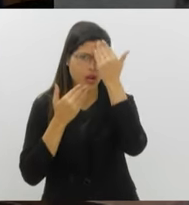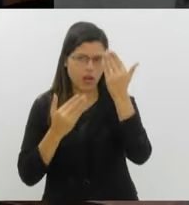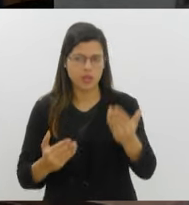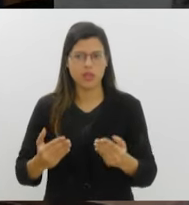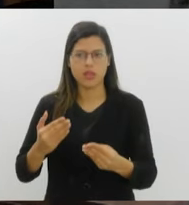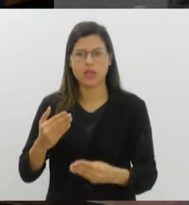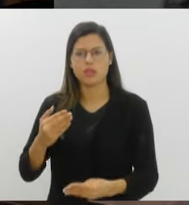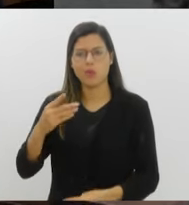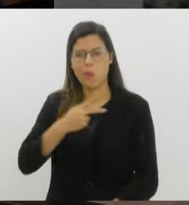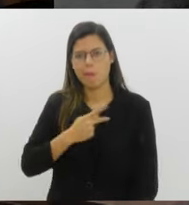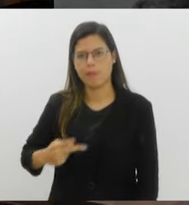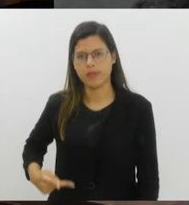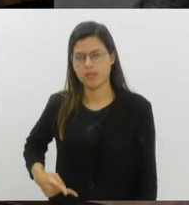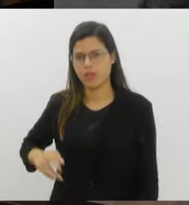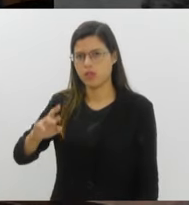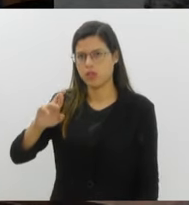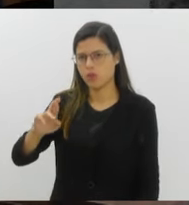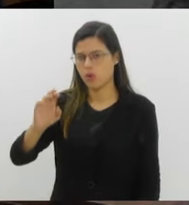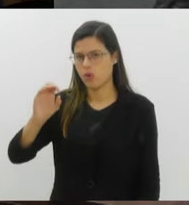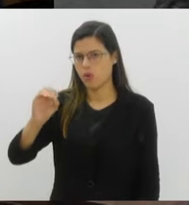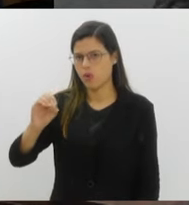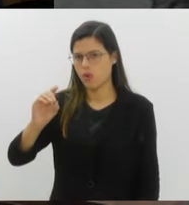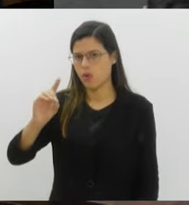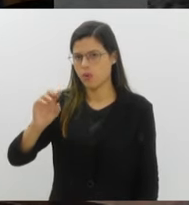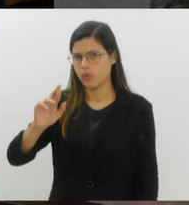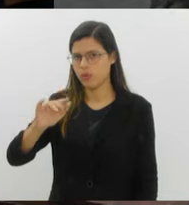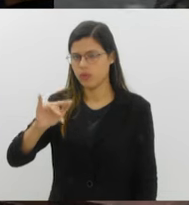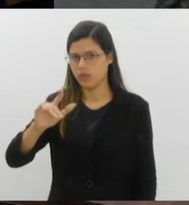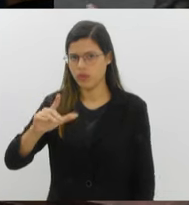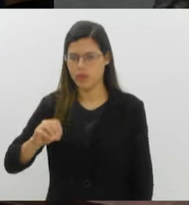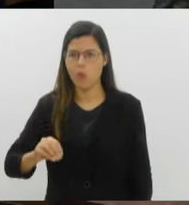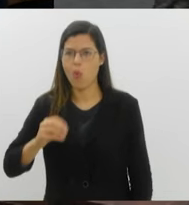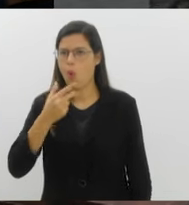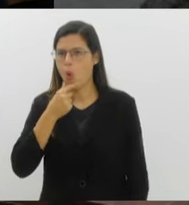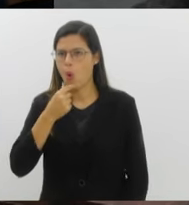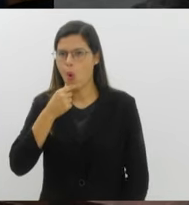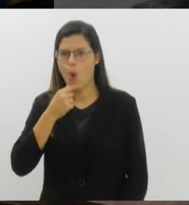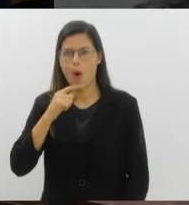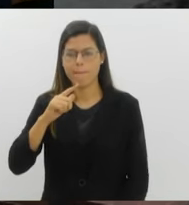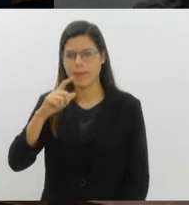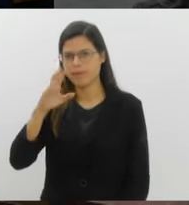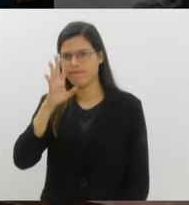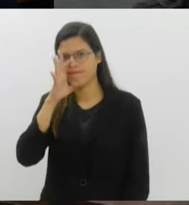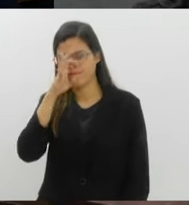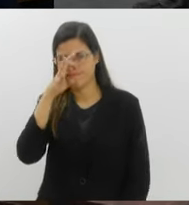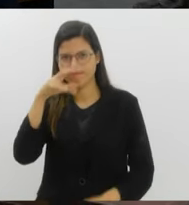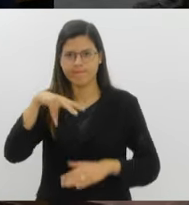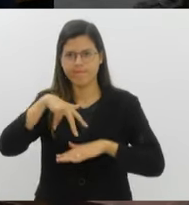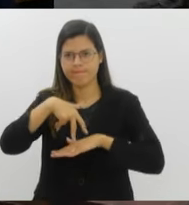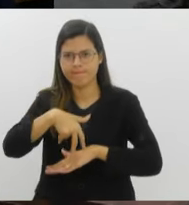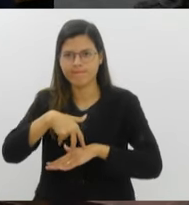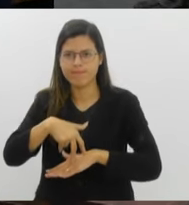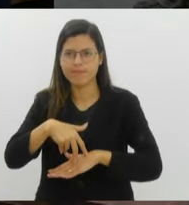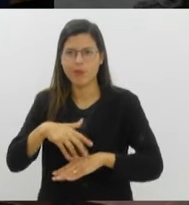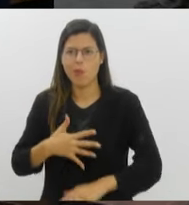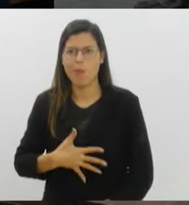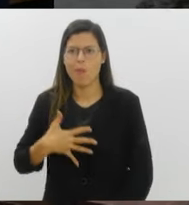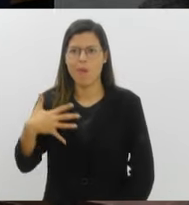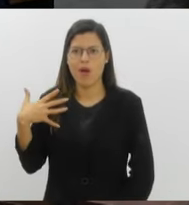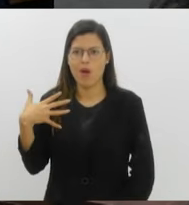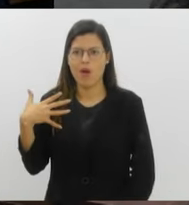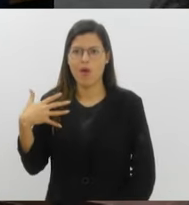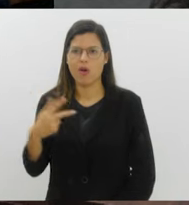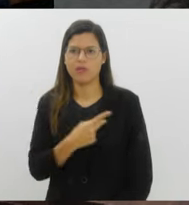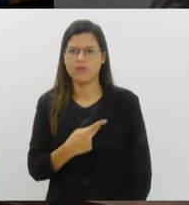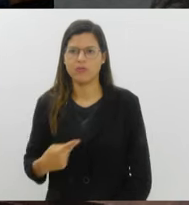Rodrigo Bacelar, homem firme de palavra, é uma honra para mim estar aqui sendo presidido pelo nosso presidente, aos nossos colegas